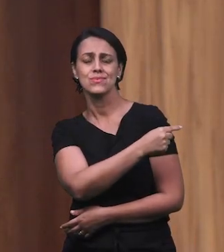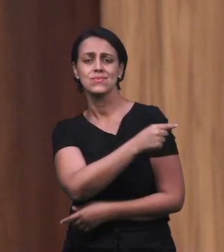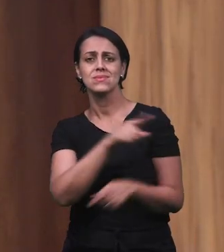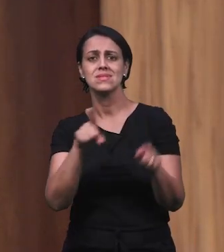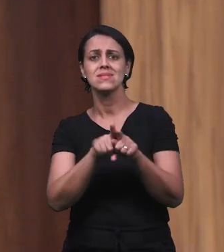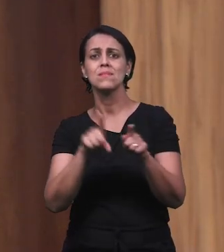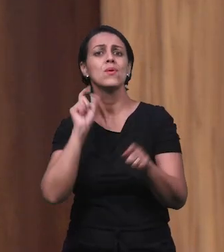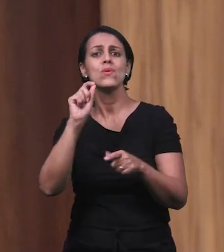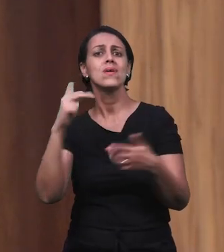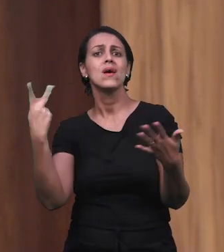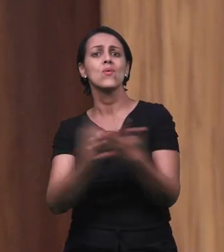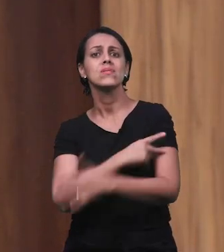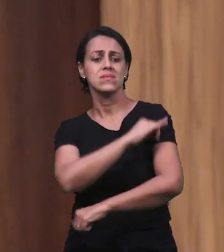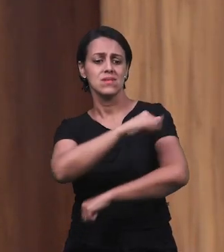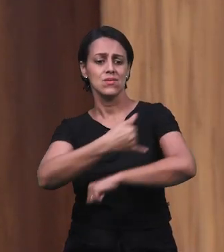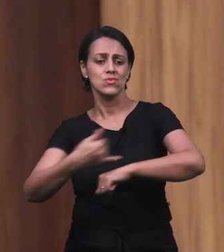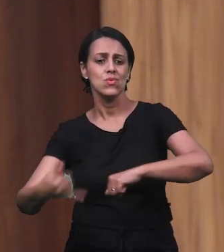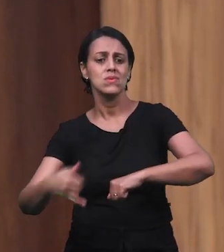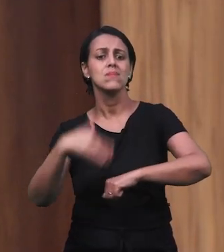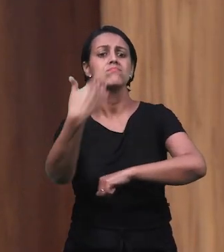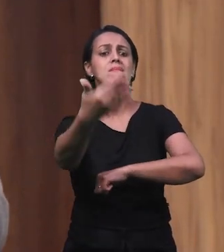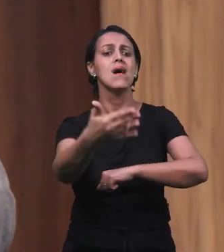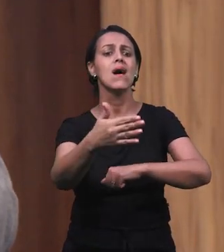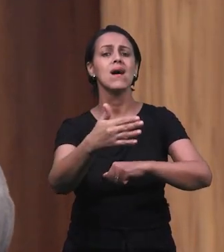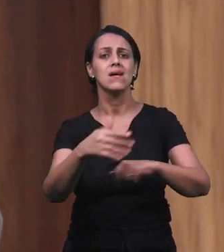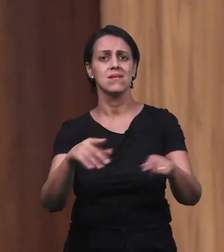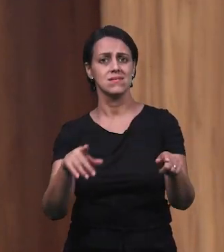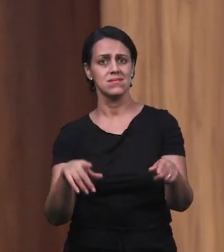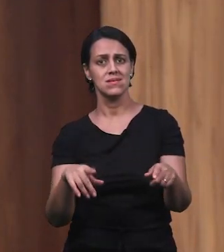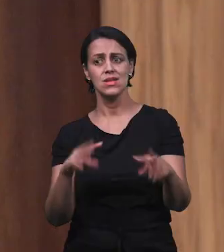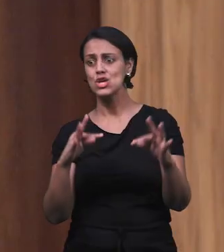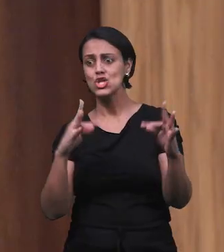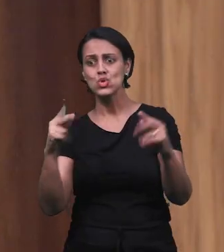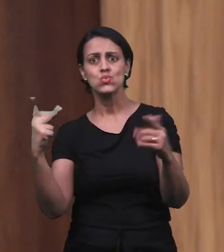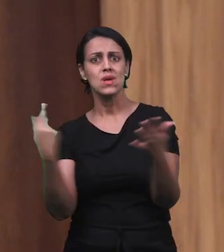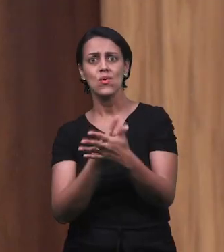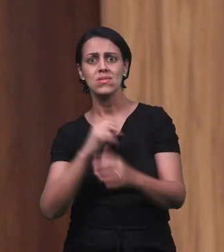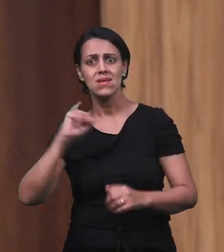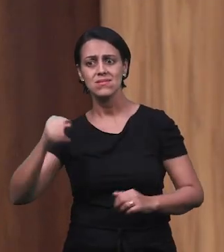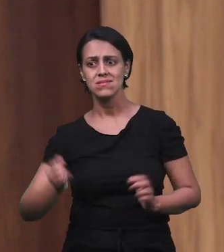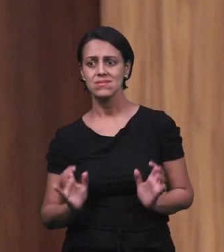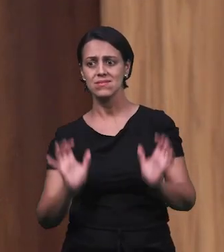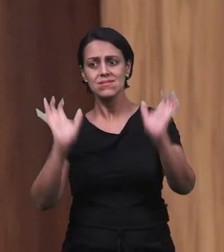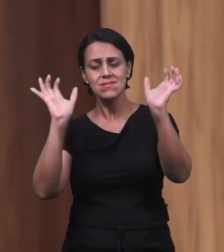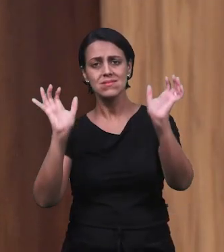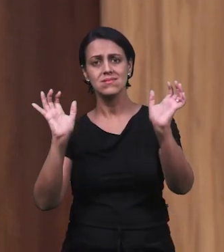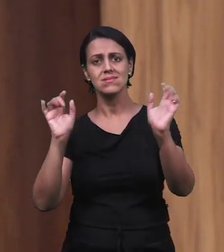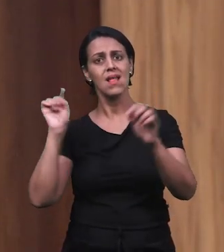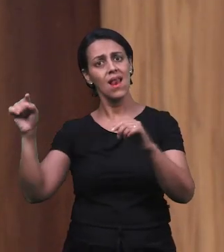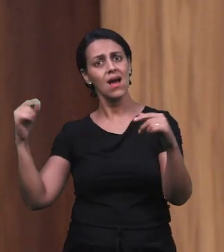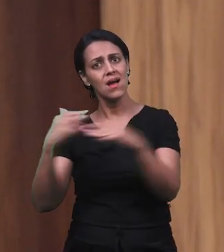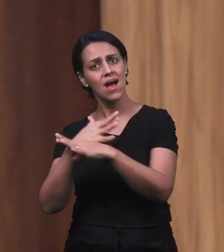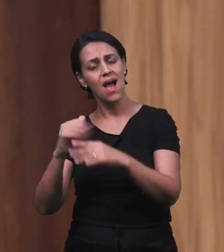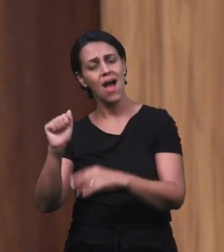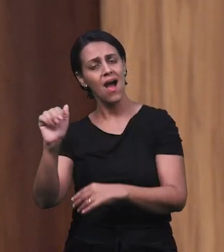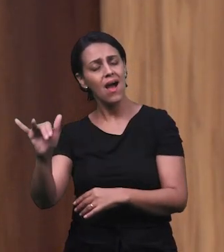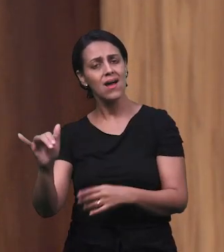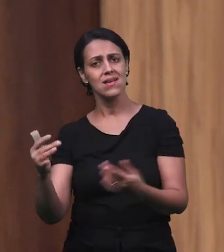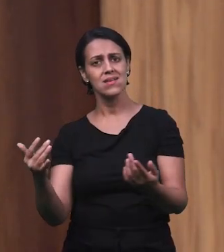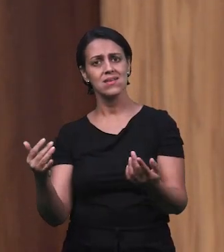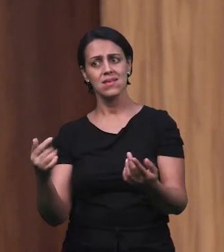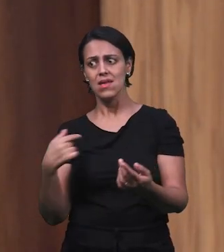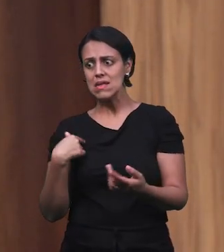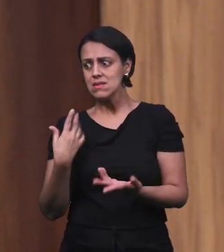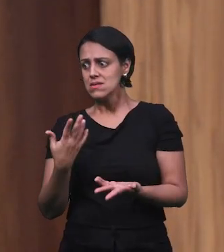do Jordão com Og e com Seom, o que estava acontecendo com Jericó, o que fez com Ai, eles